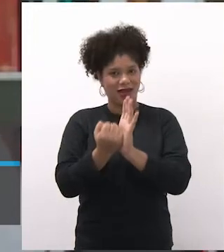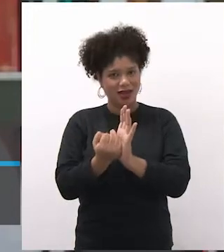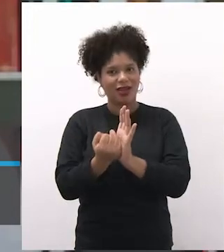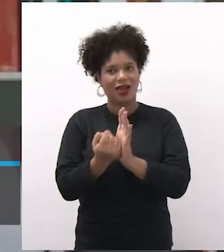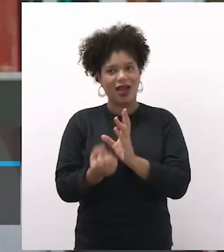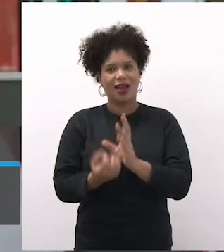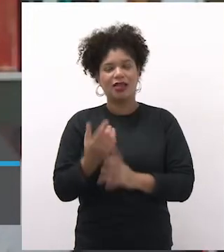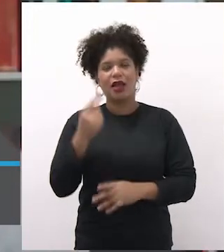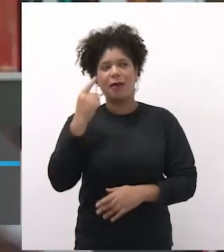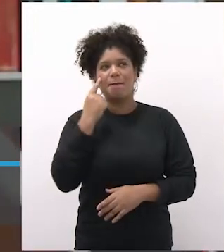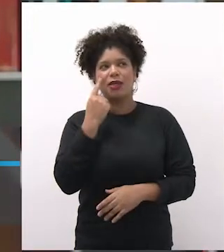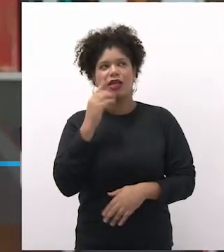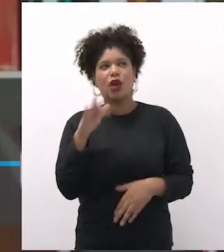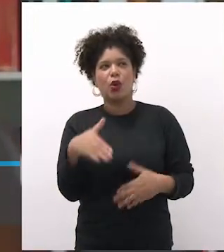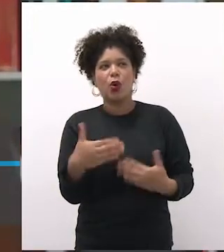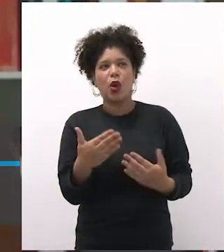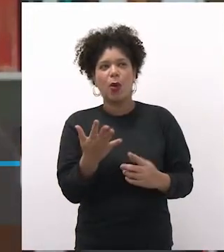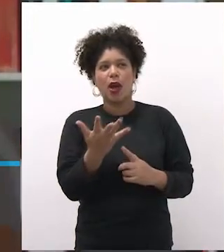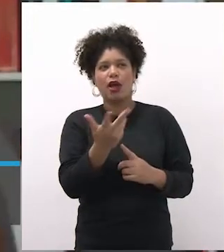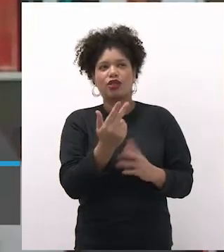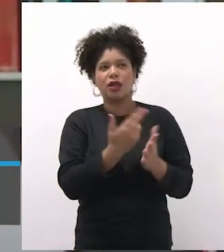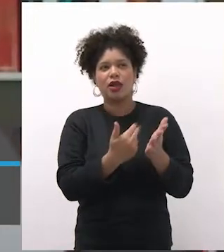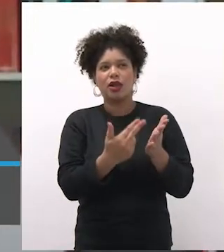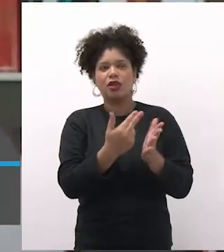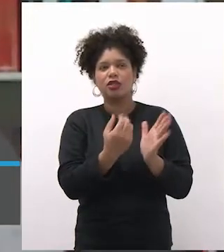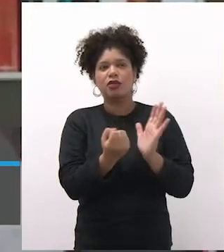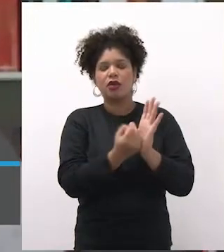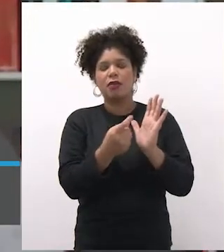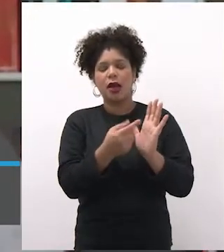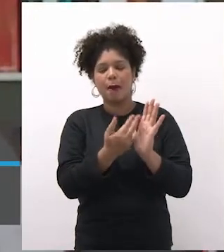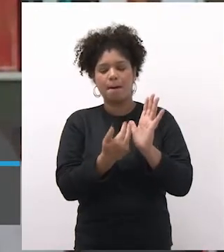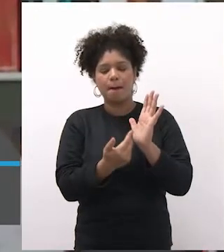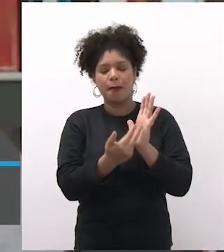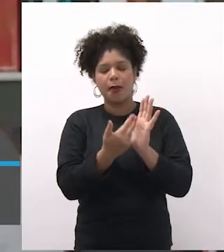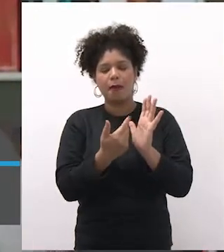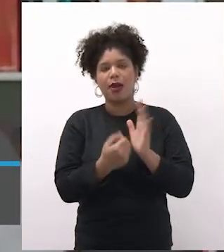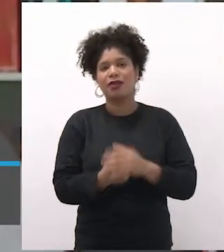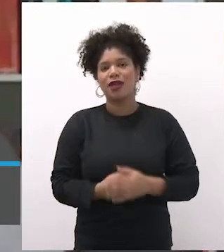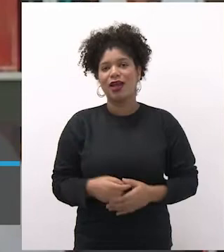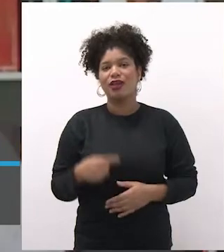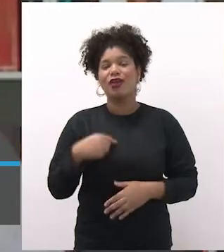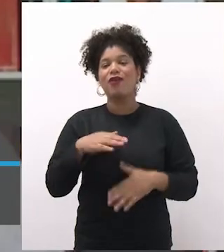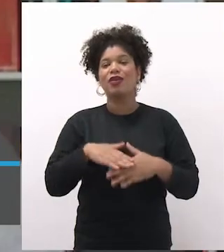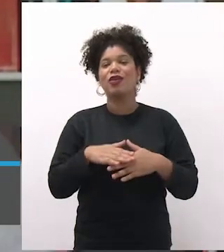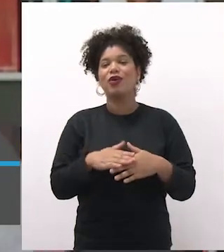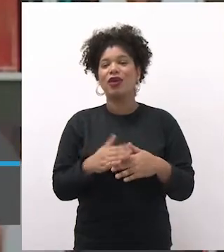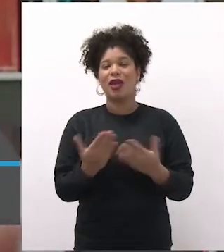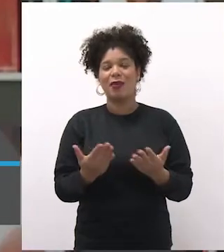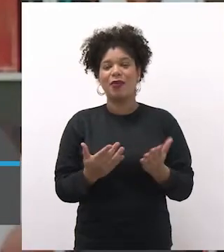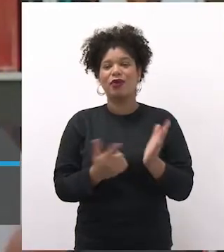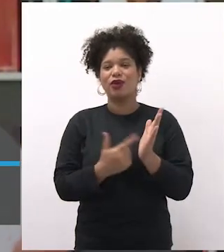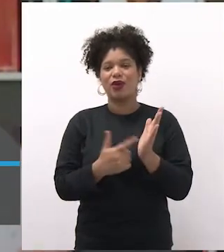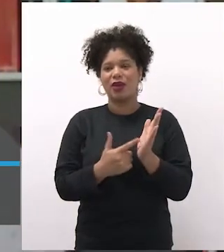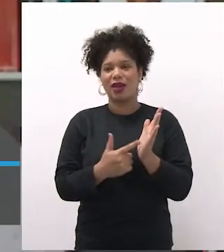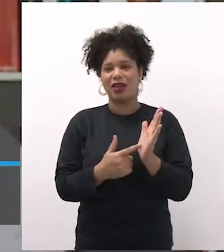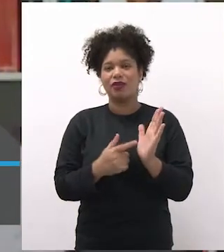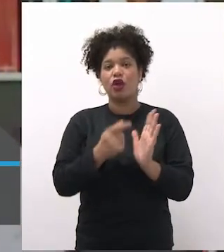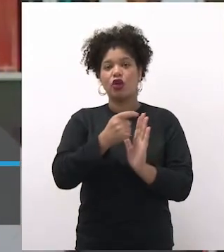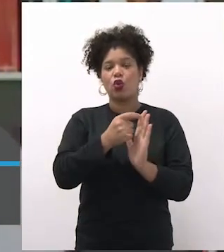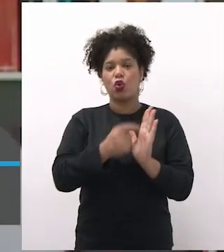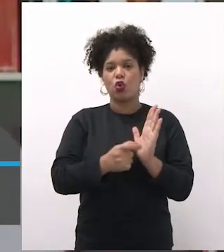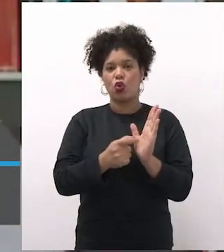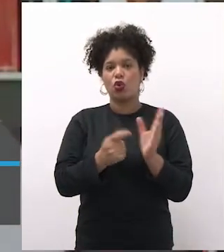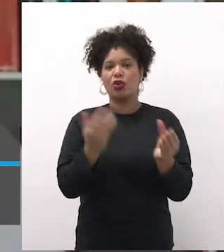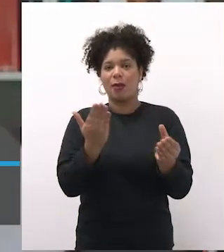na arte com carinho, a gente cria, por exemplo, os marcadores de página que a gente quer enviar para vocês depois,